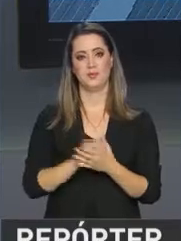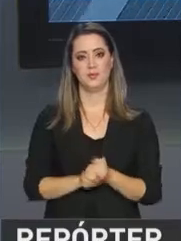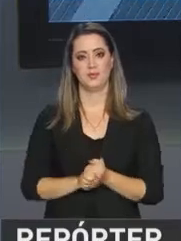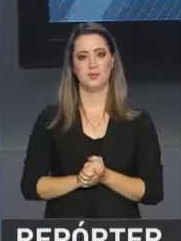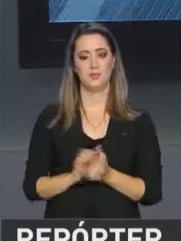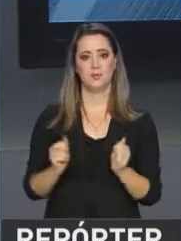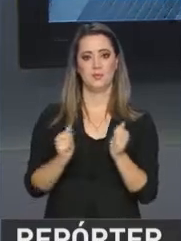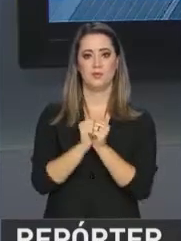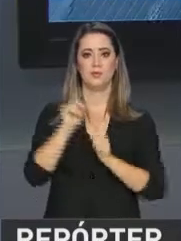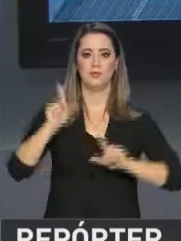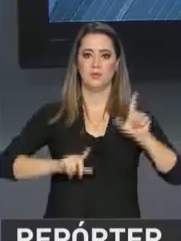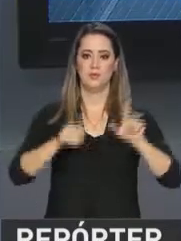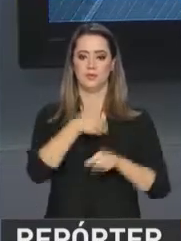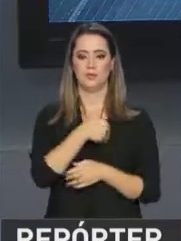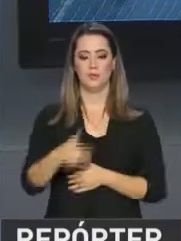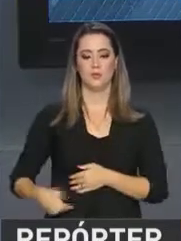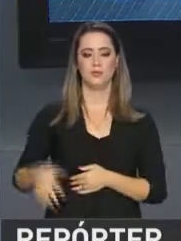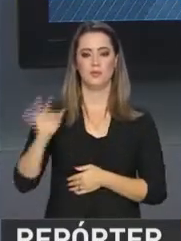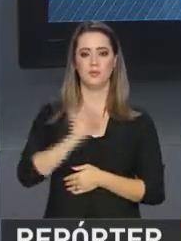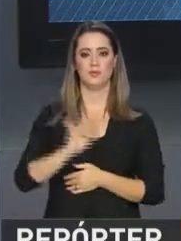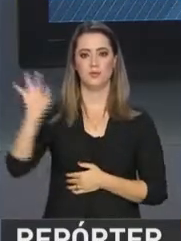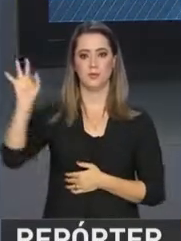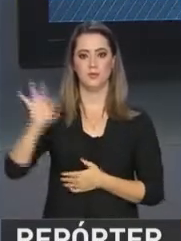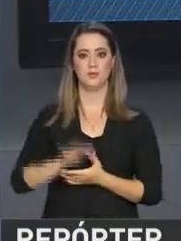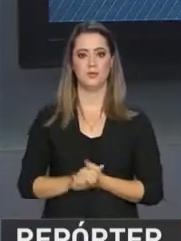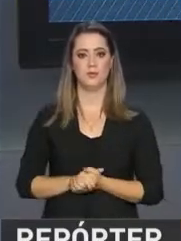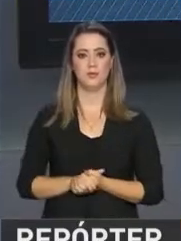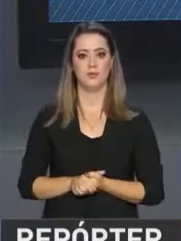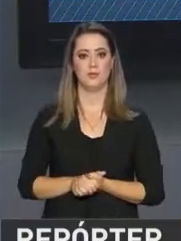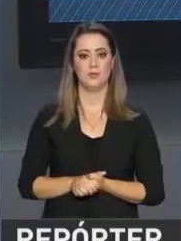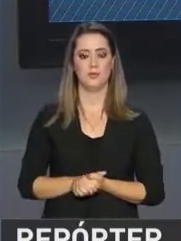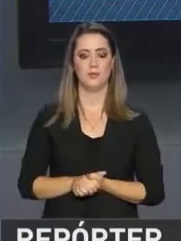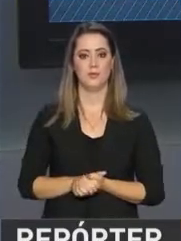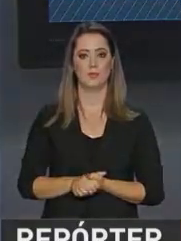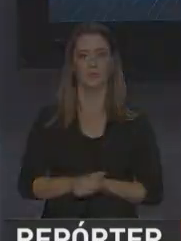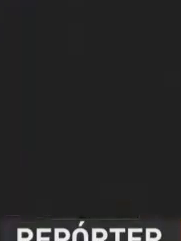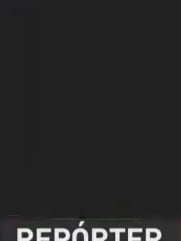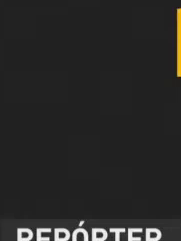youtube continue com a gente aqui na nbr a tv do governo federal